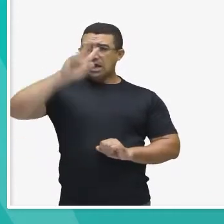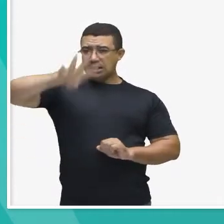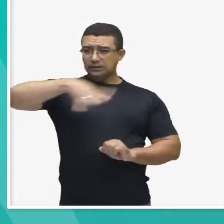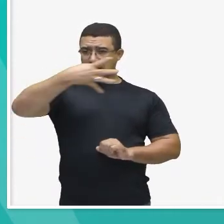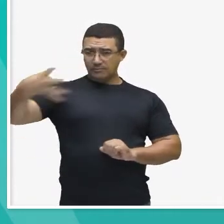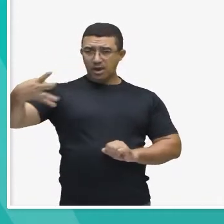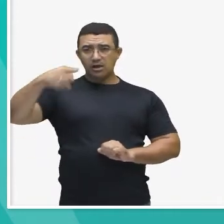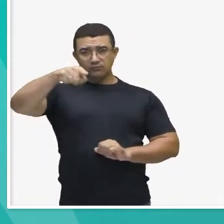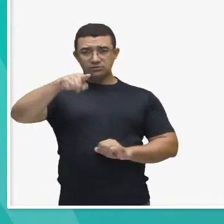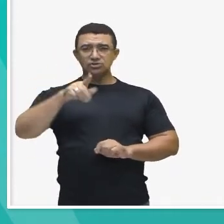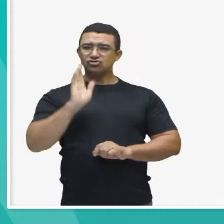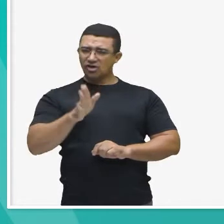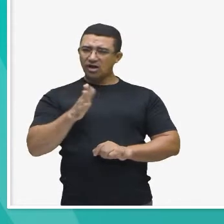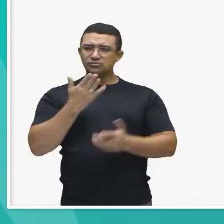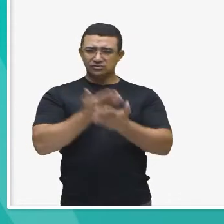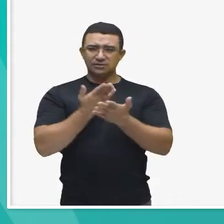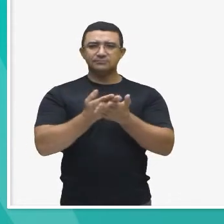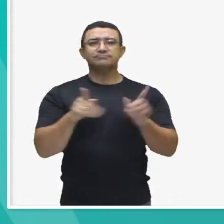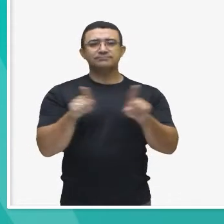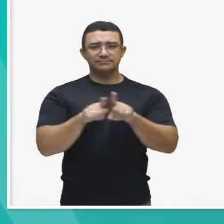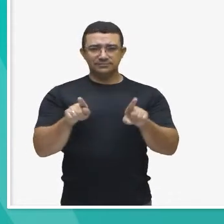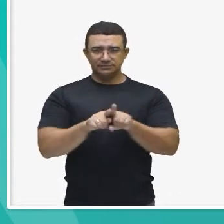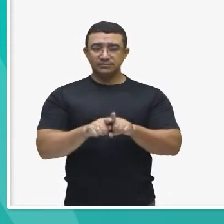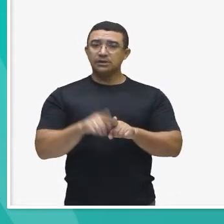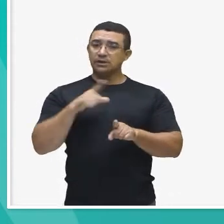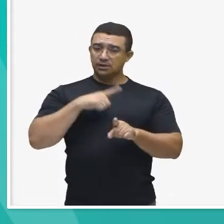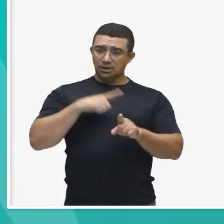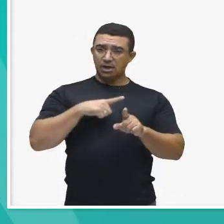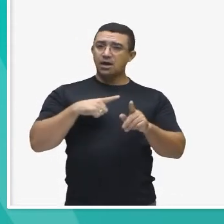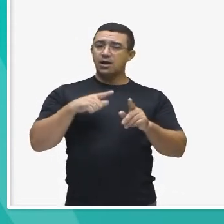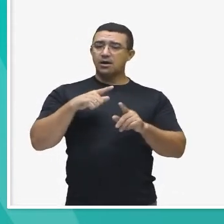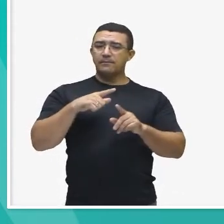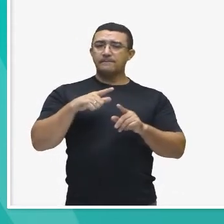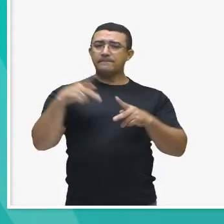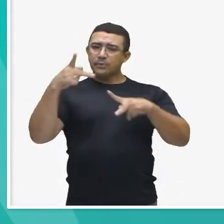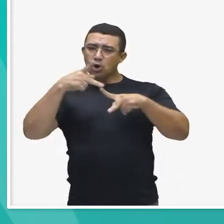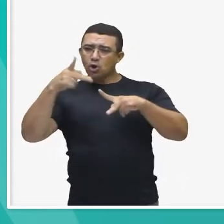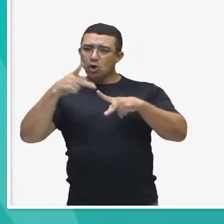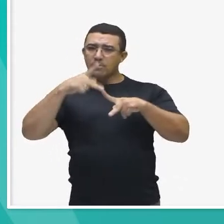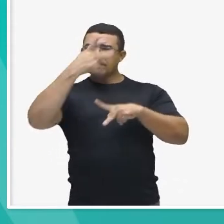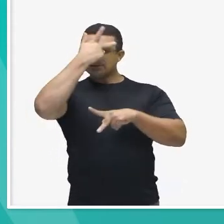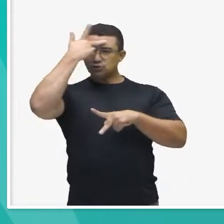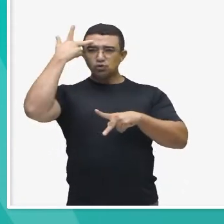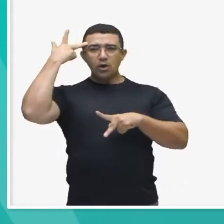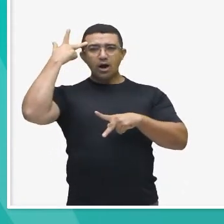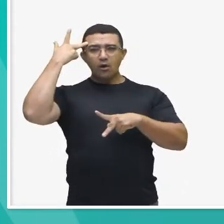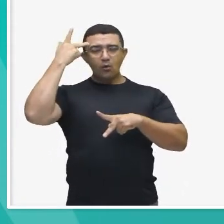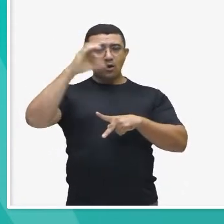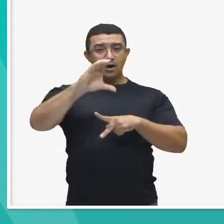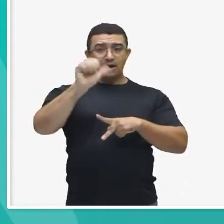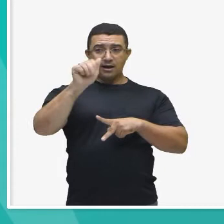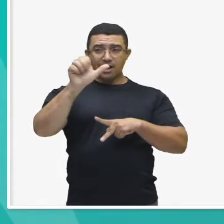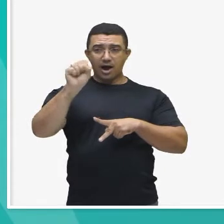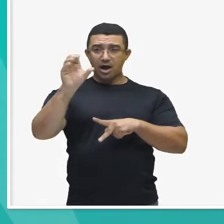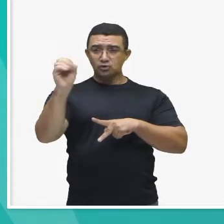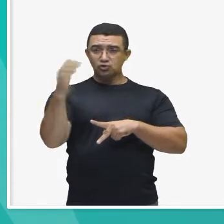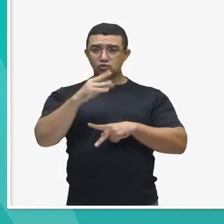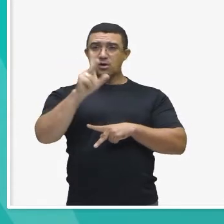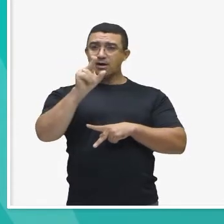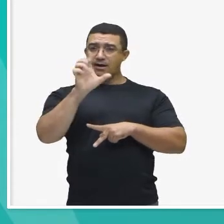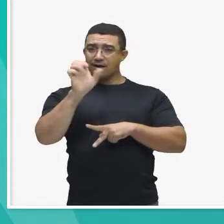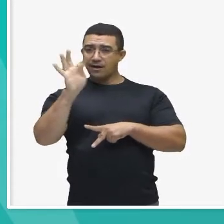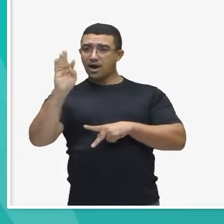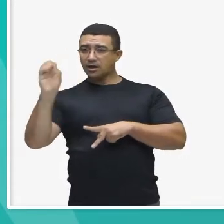vocês também já estudaram, né? Pronomes pessoais do caso reto, pronomes do caso oblíquo e os